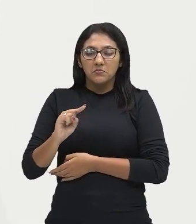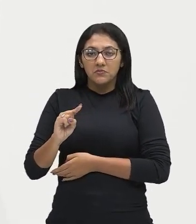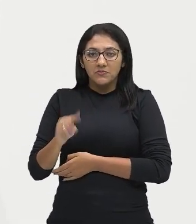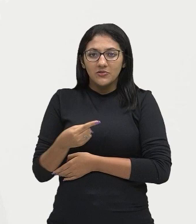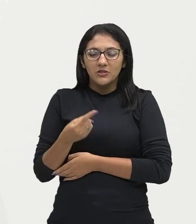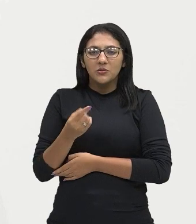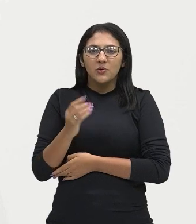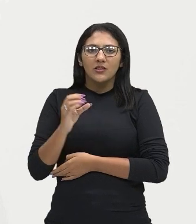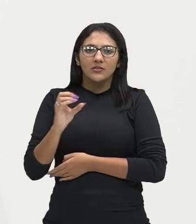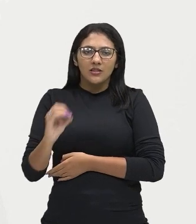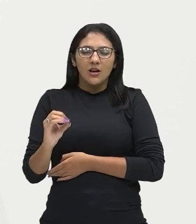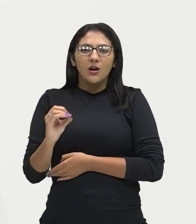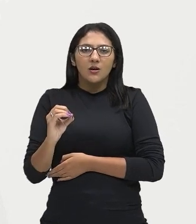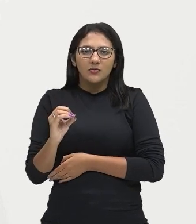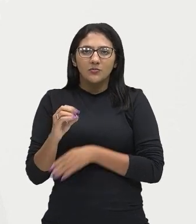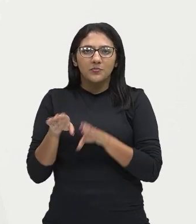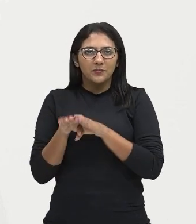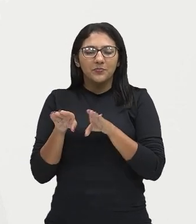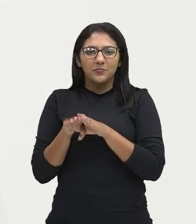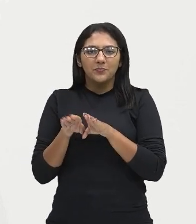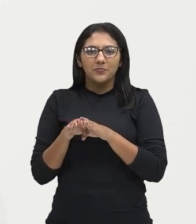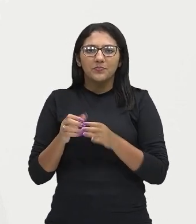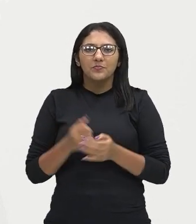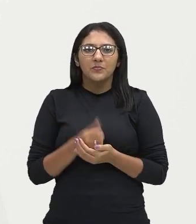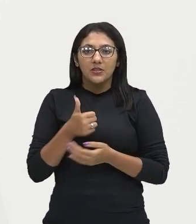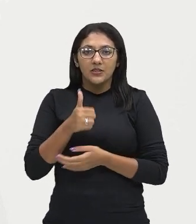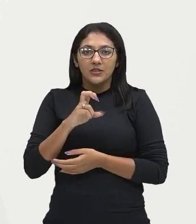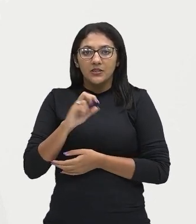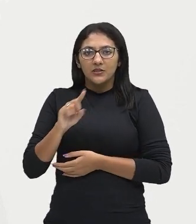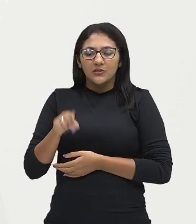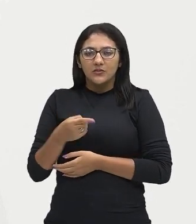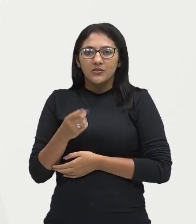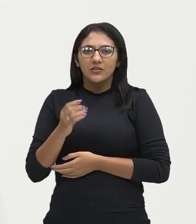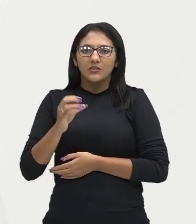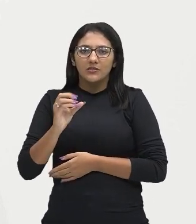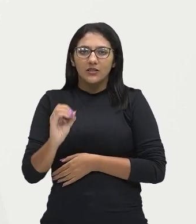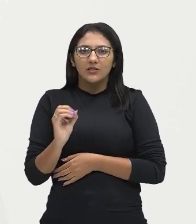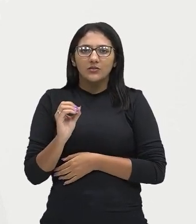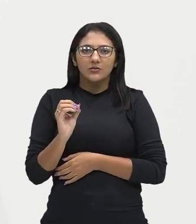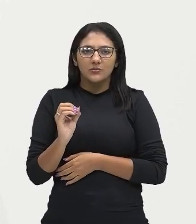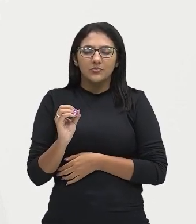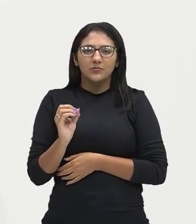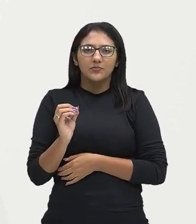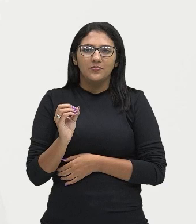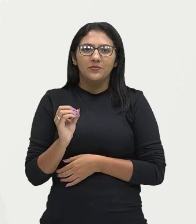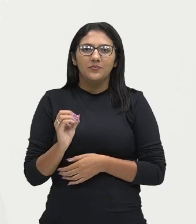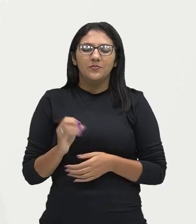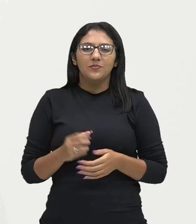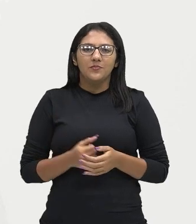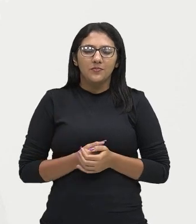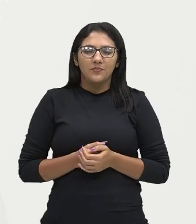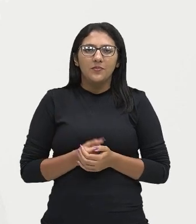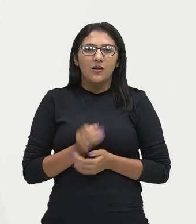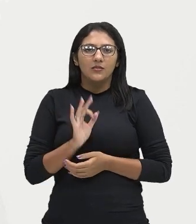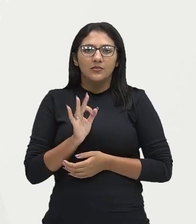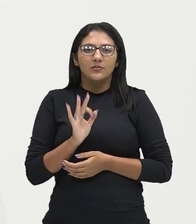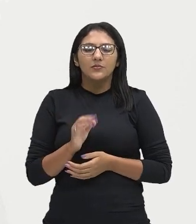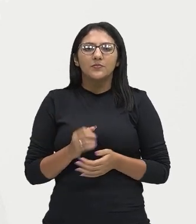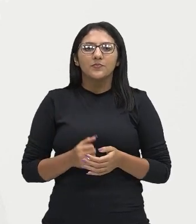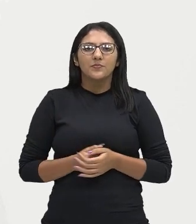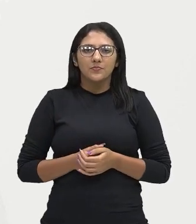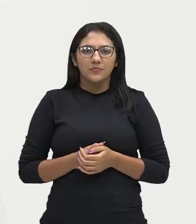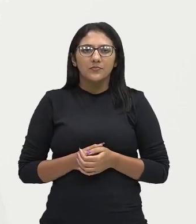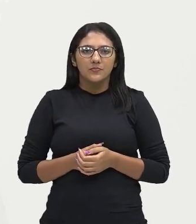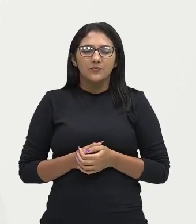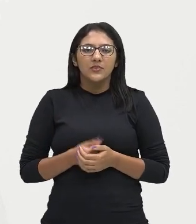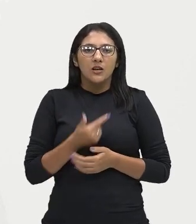temos que acrescentar ter uma casa depois da vírgula. Então vai ficar, igualando as casas decimais, ficaremos então com 22,5